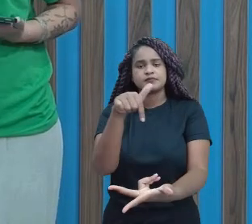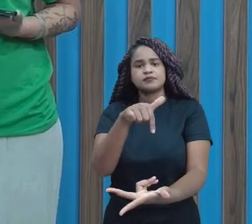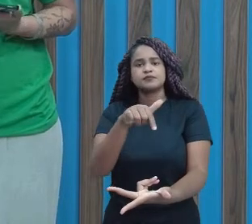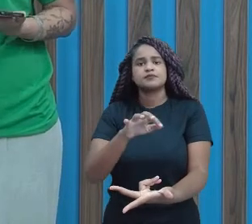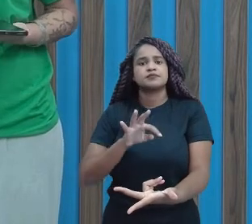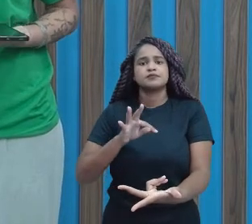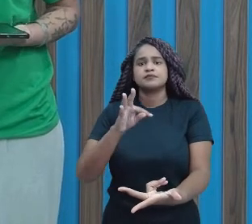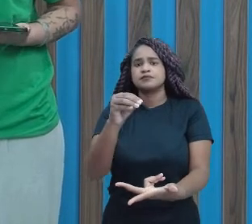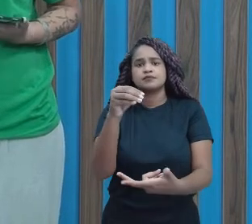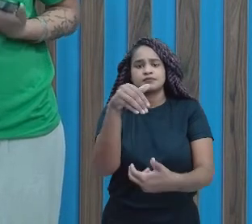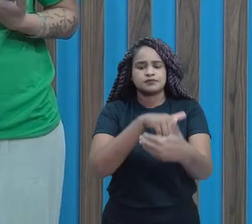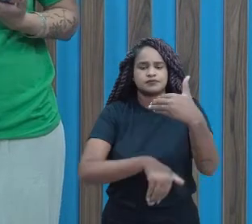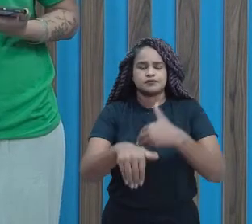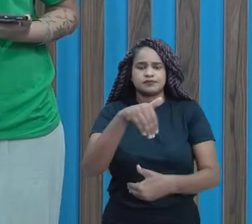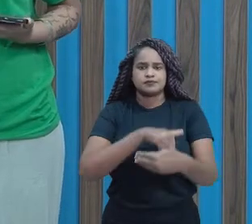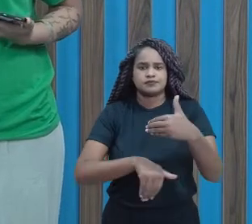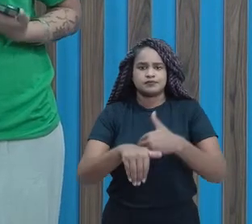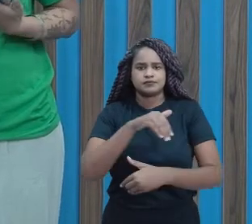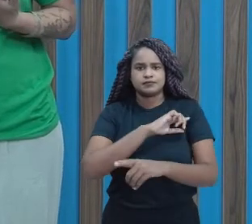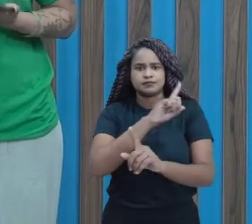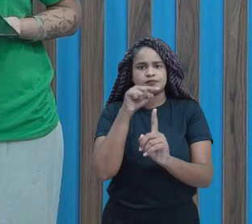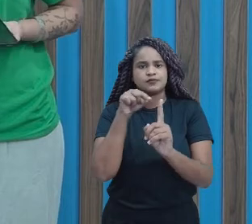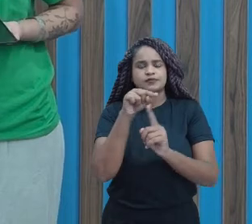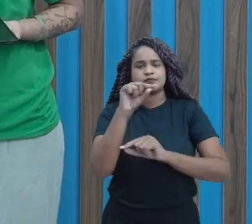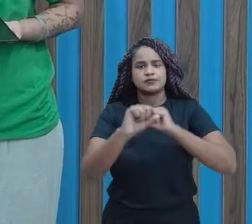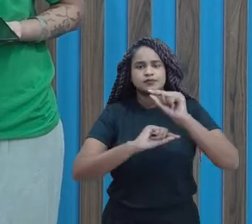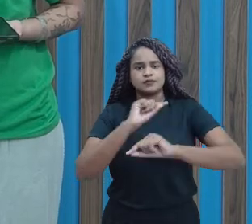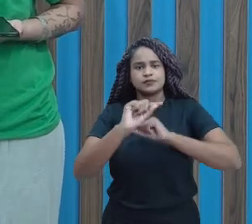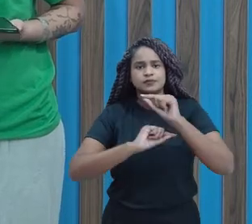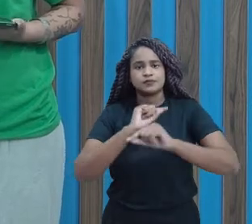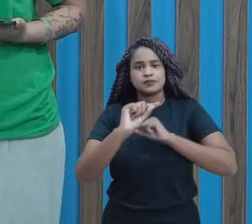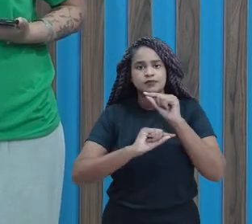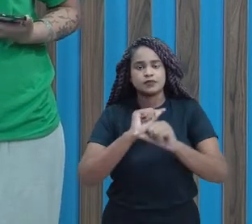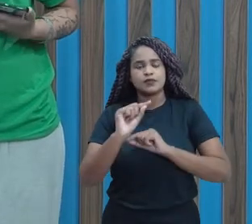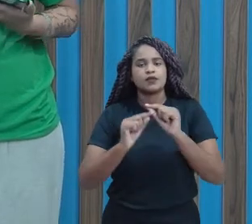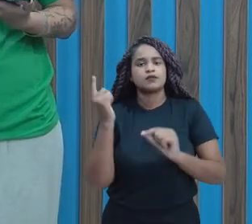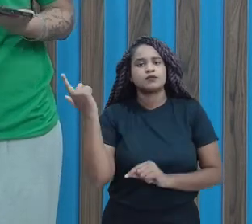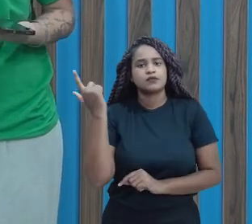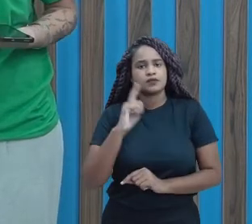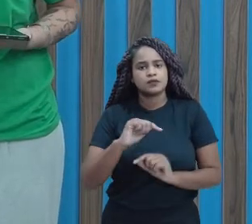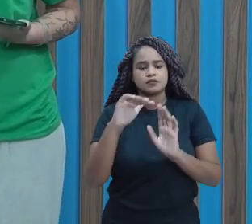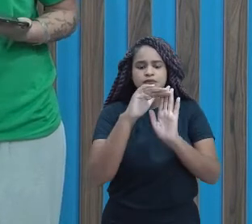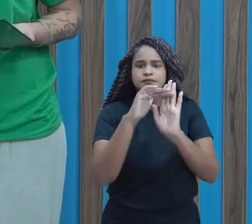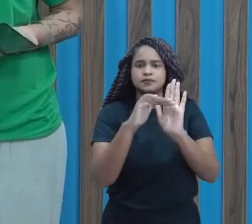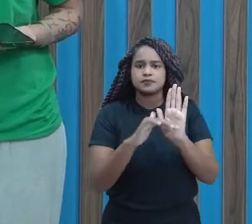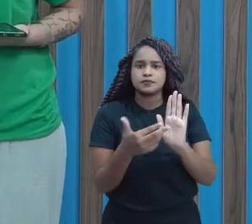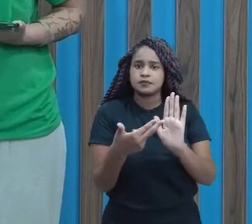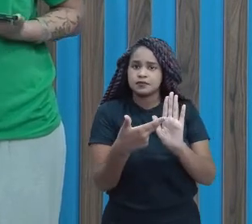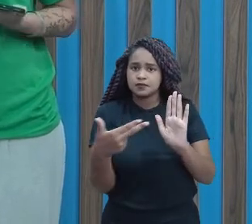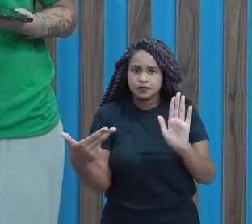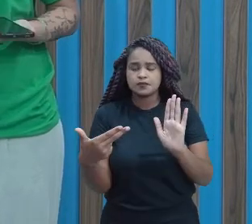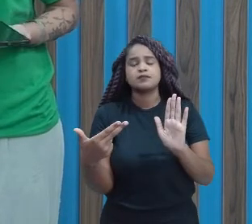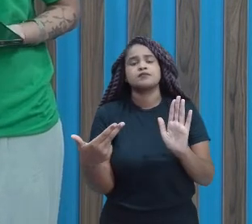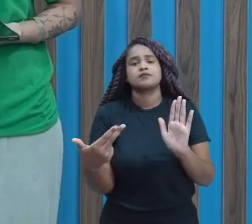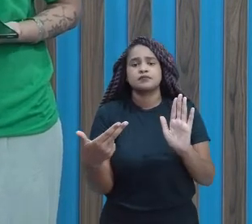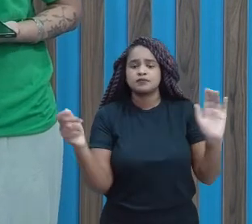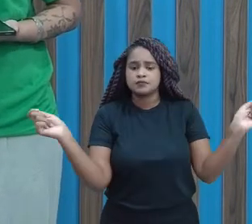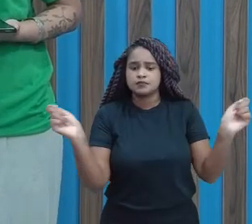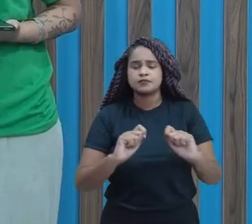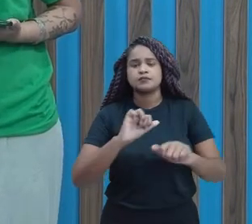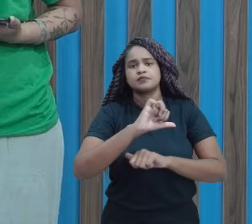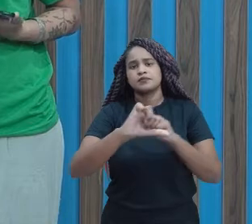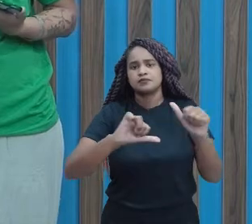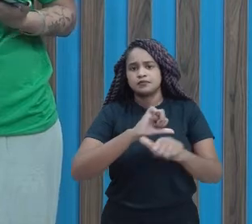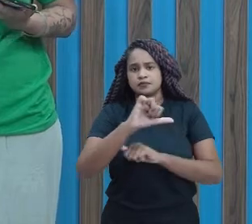envolvido, engajado, para que realmente tragam ações concretas, né, políticas que possam mudar essa